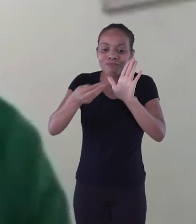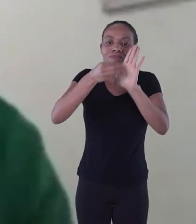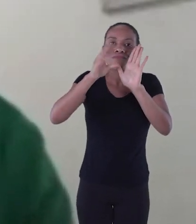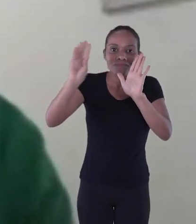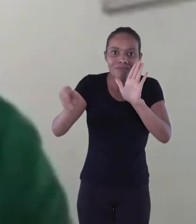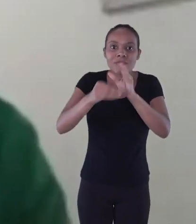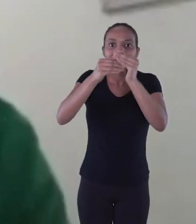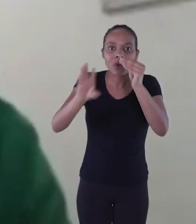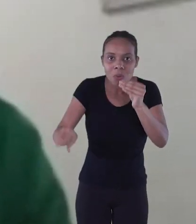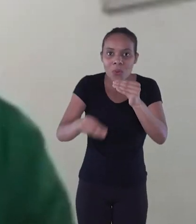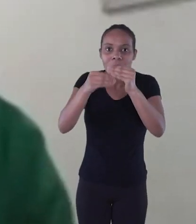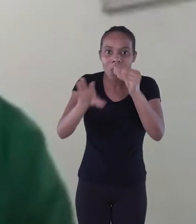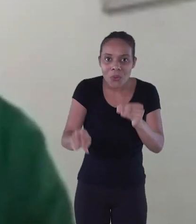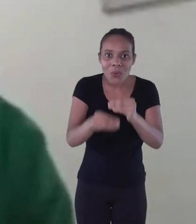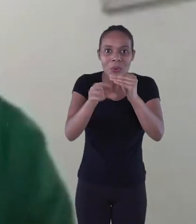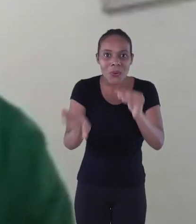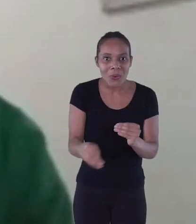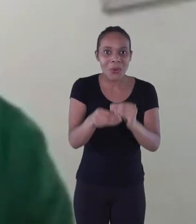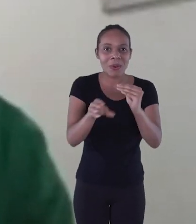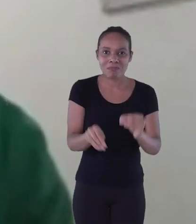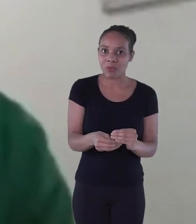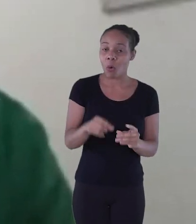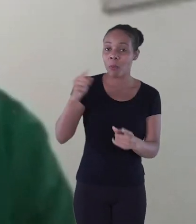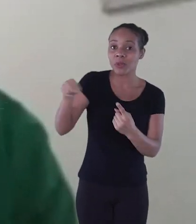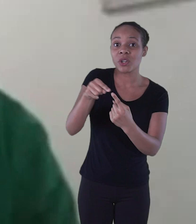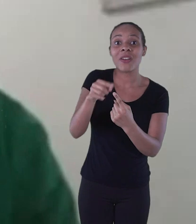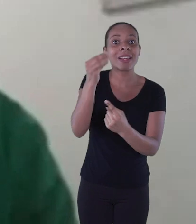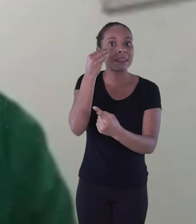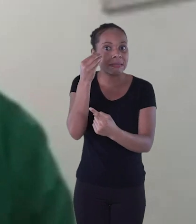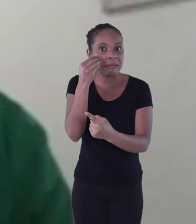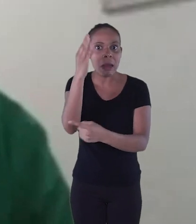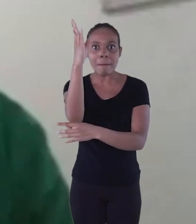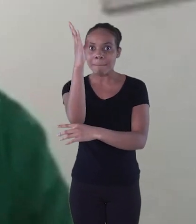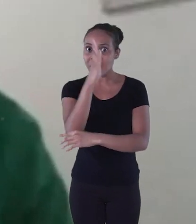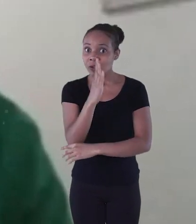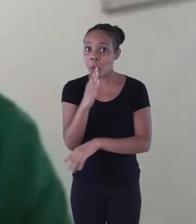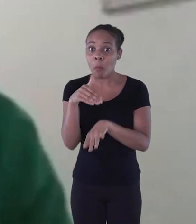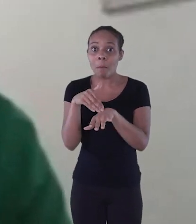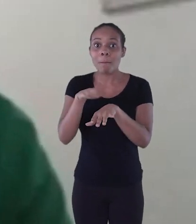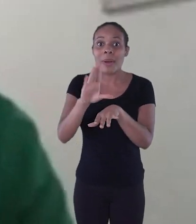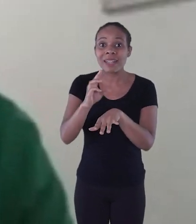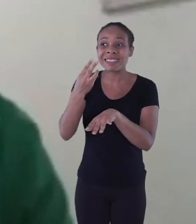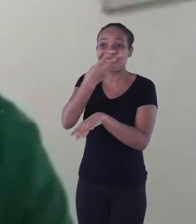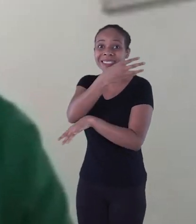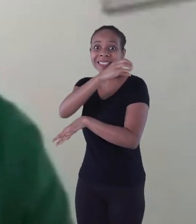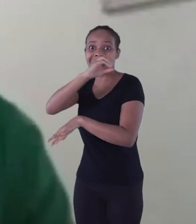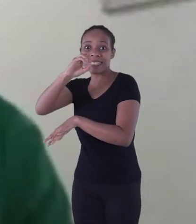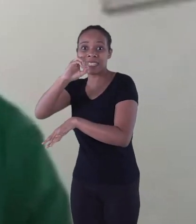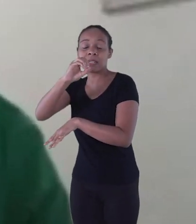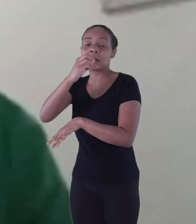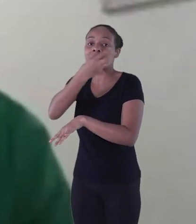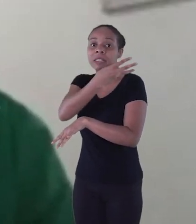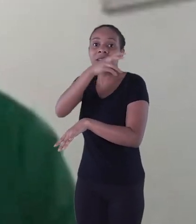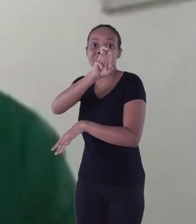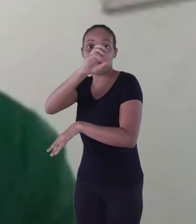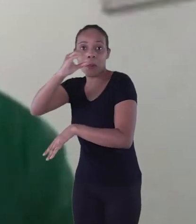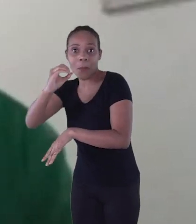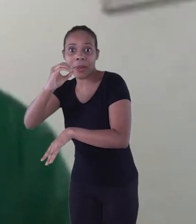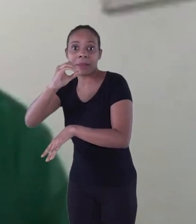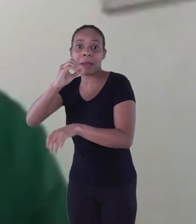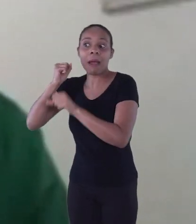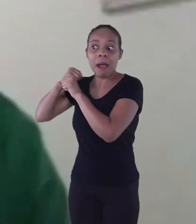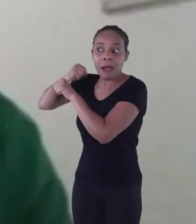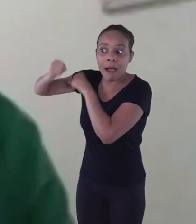foi dar conta desse Brasil com mais de 350 anos de escravidão. Então tem personagens do século